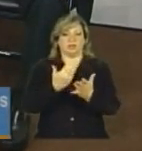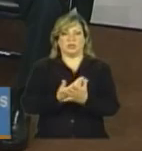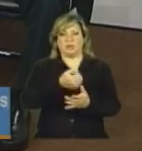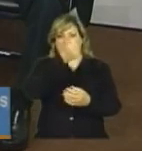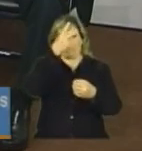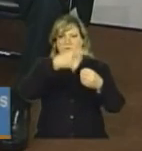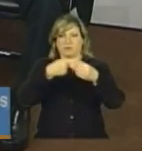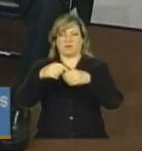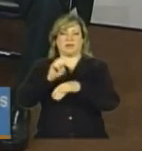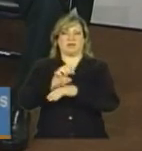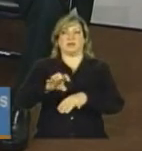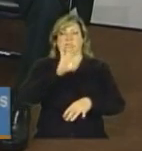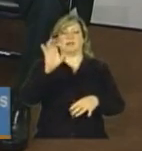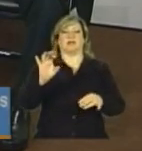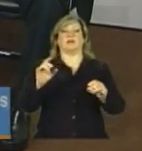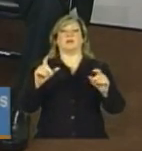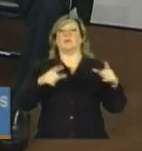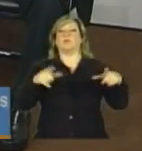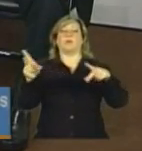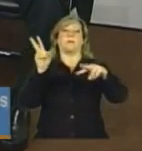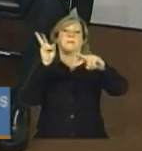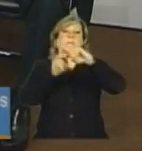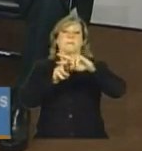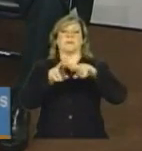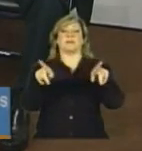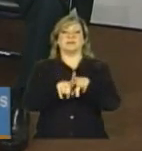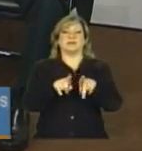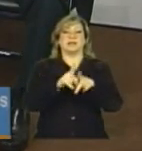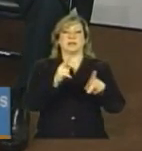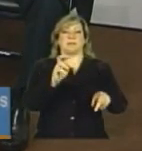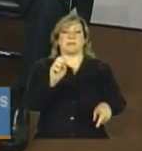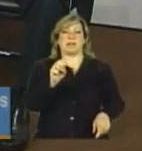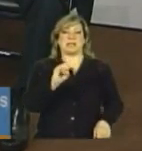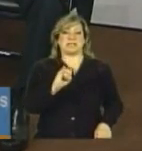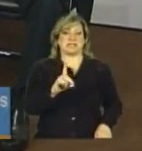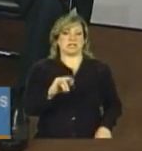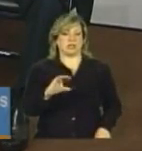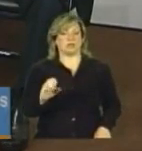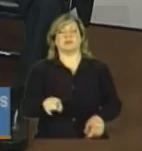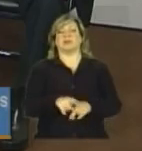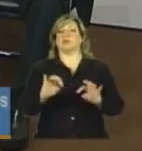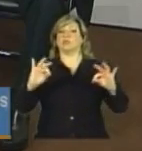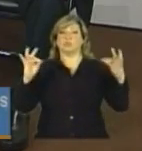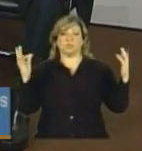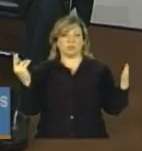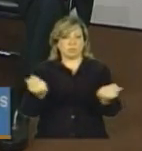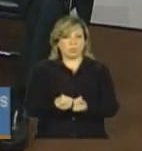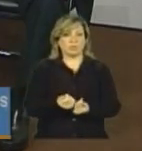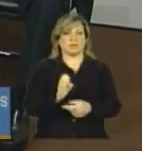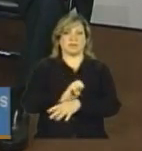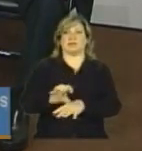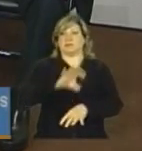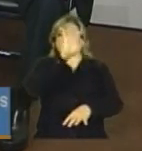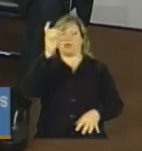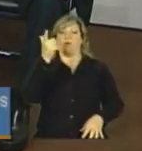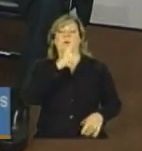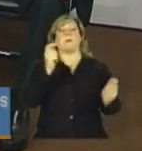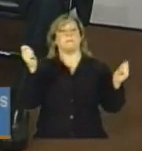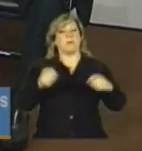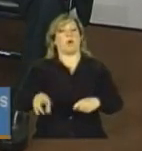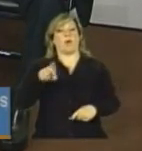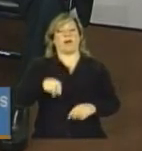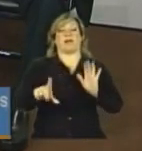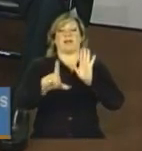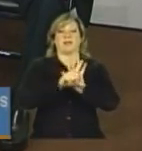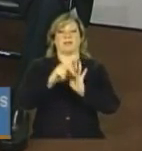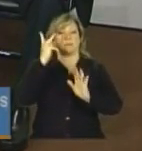estaduais, municipais, presídios, por exemplo, os estados que conseguirem municípios podem também aplicar essa lei para comprar da